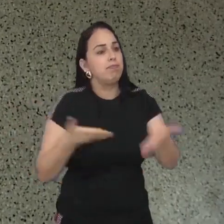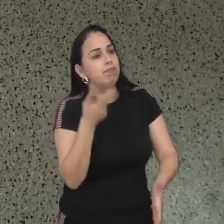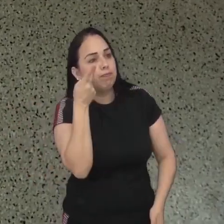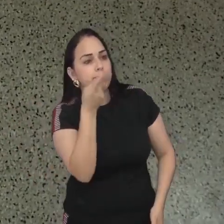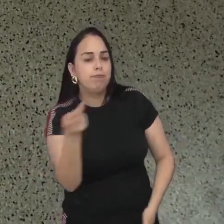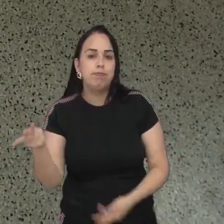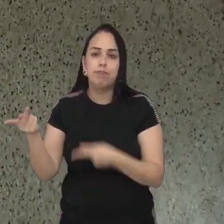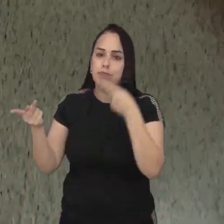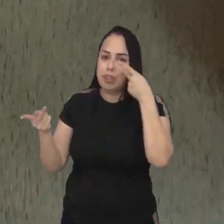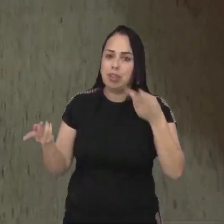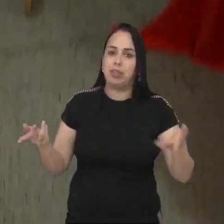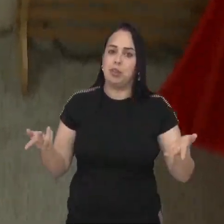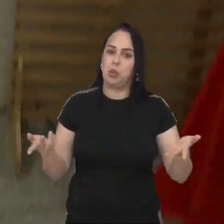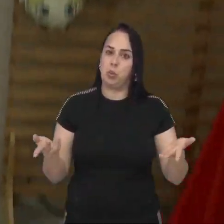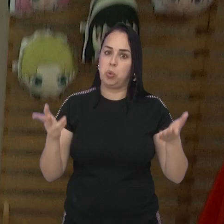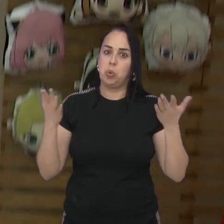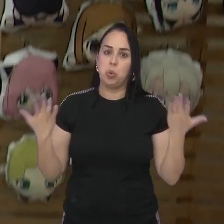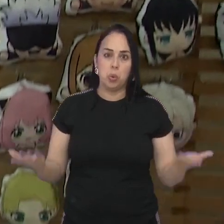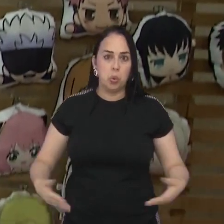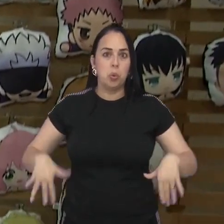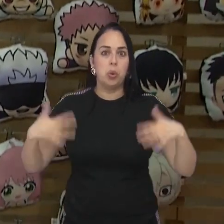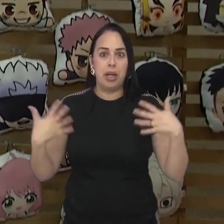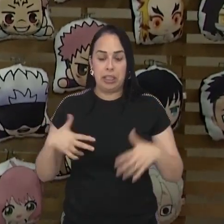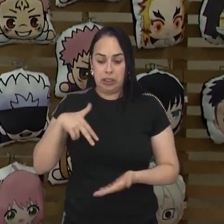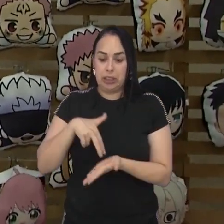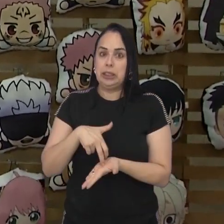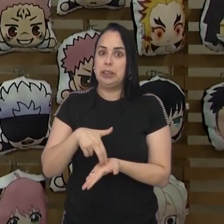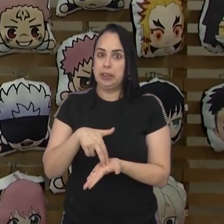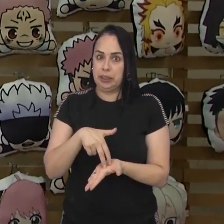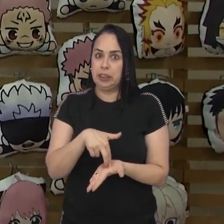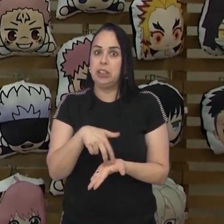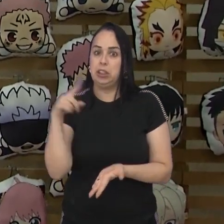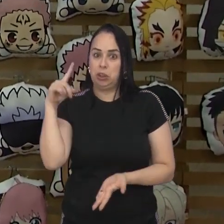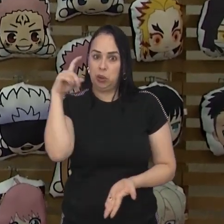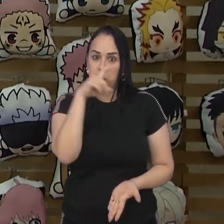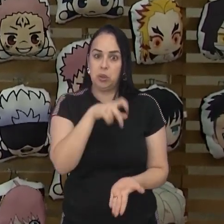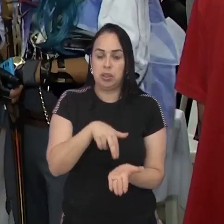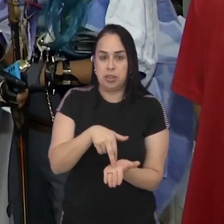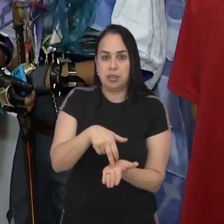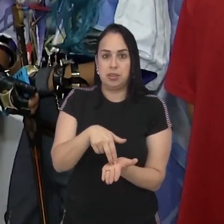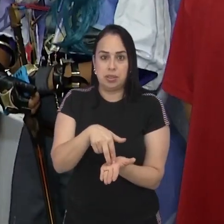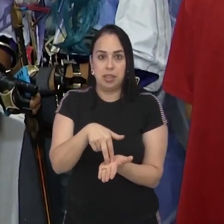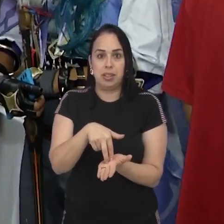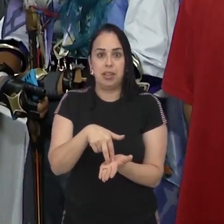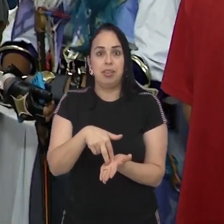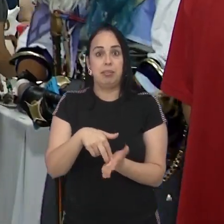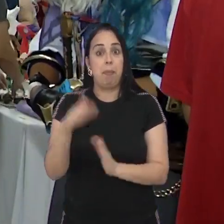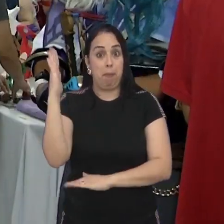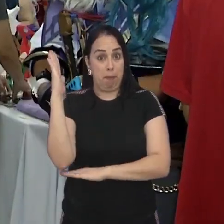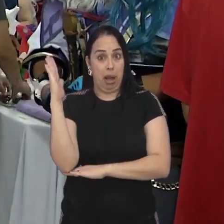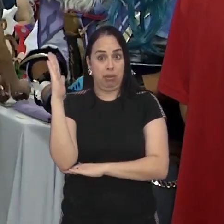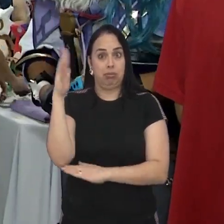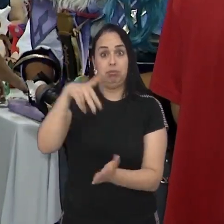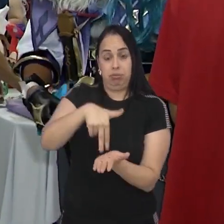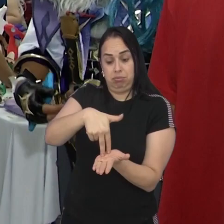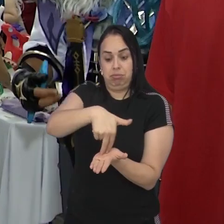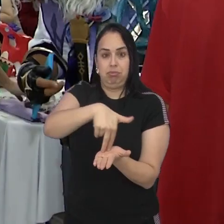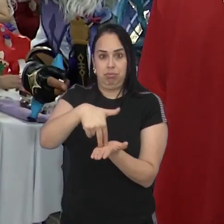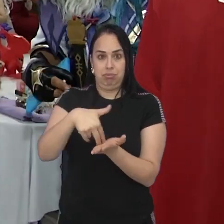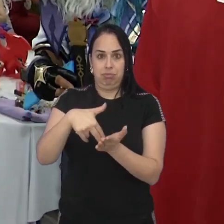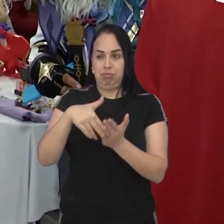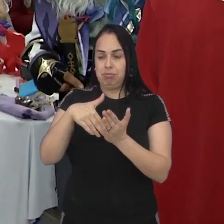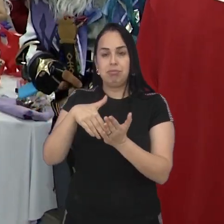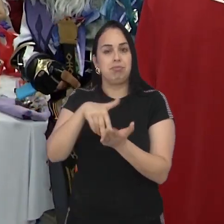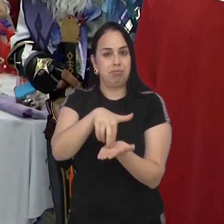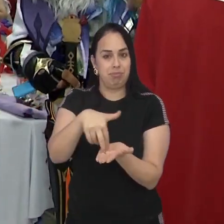dos colegas. E olha só a dificuldade de andar com esse cosplay, que conta com uma perna de pau para a Márcia